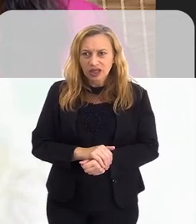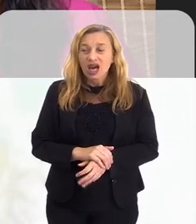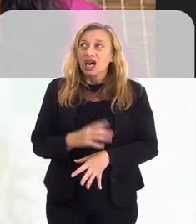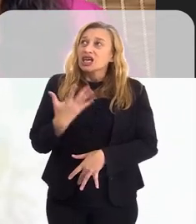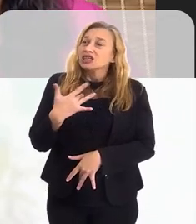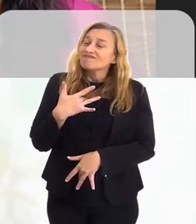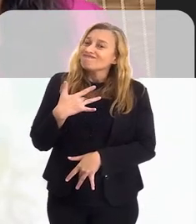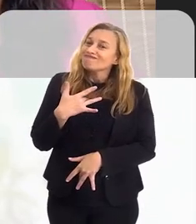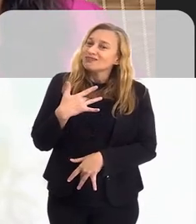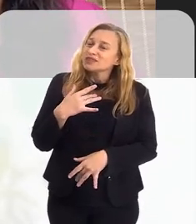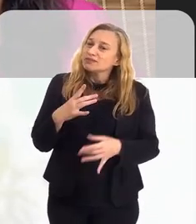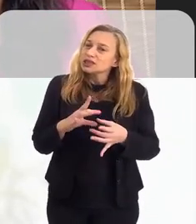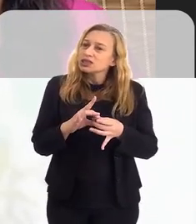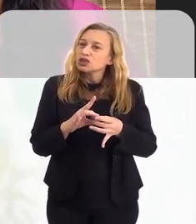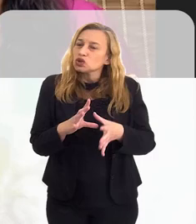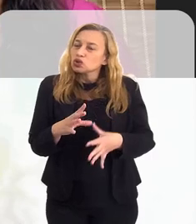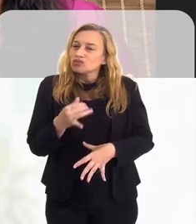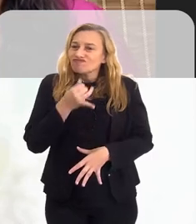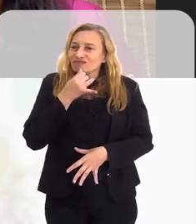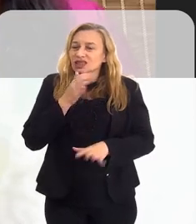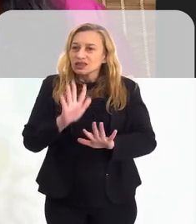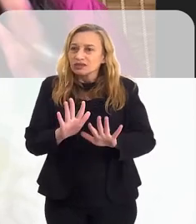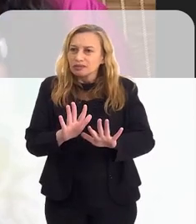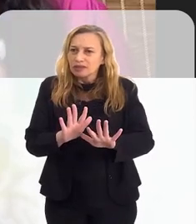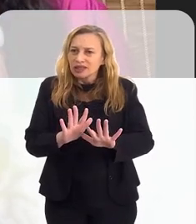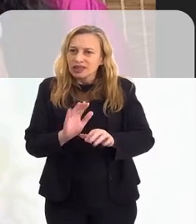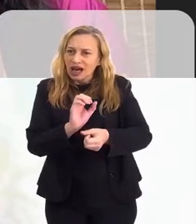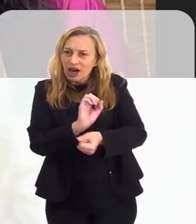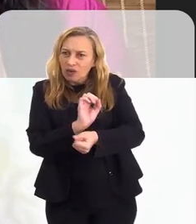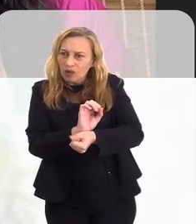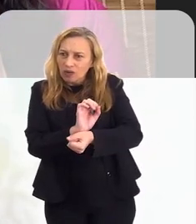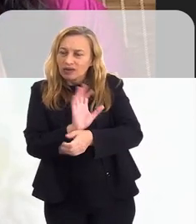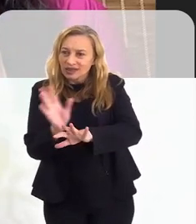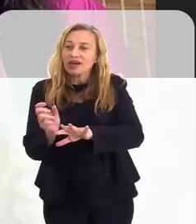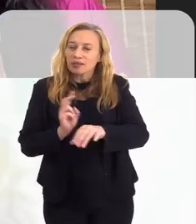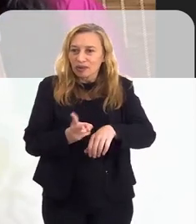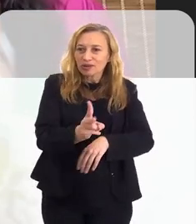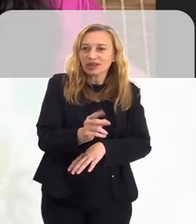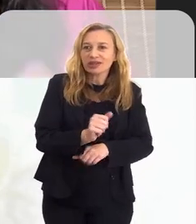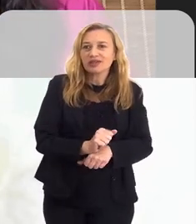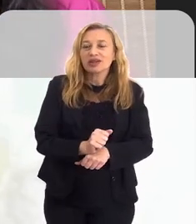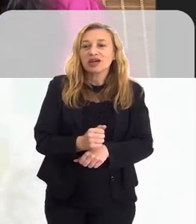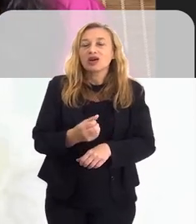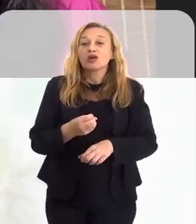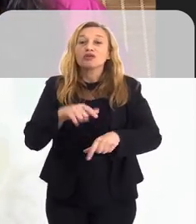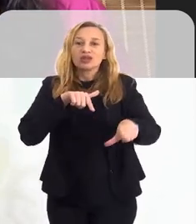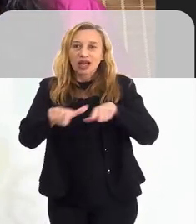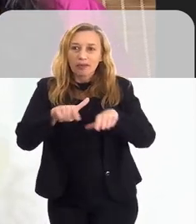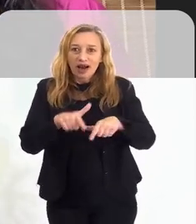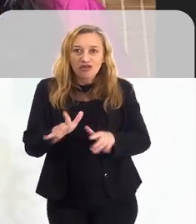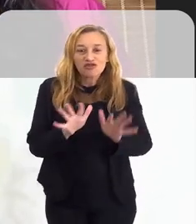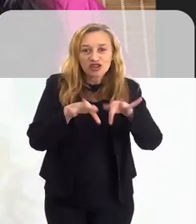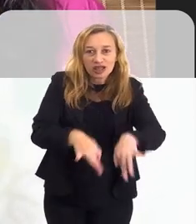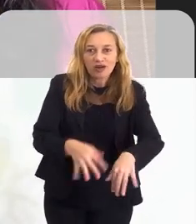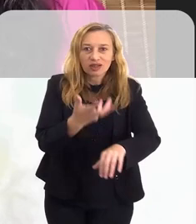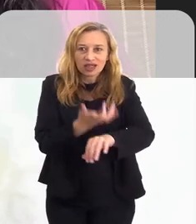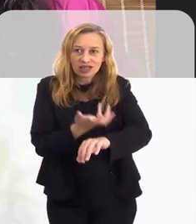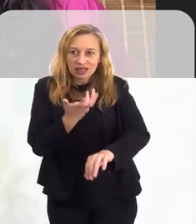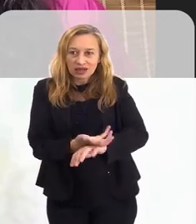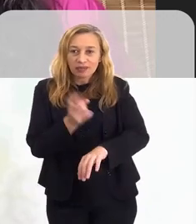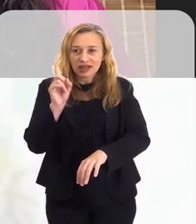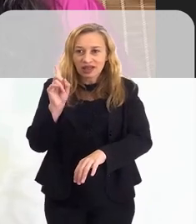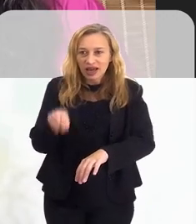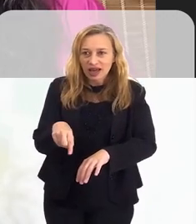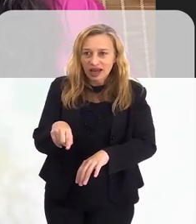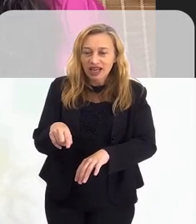Aquilo me deixou muito mobilizado, Agora, a certo, ponto de ter por favor. feito o trabalho final da